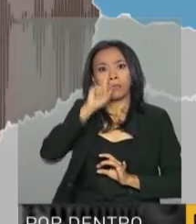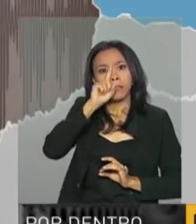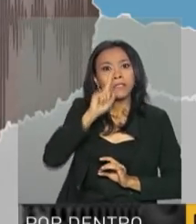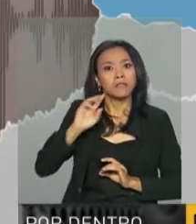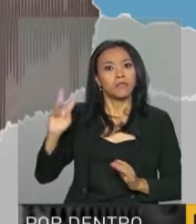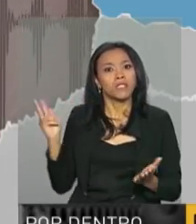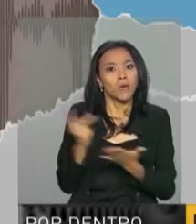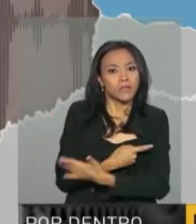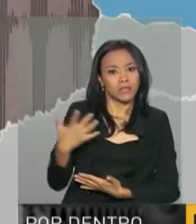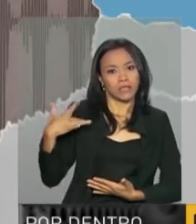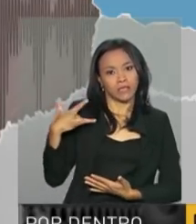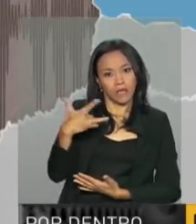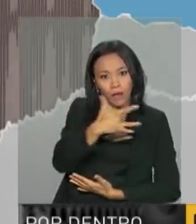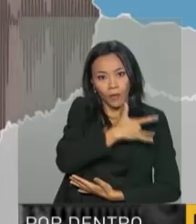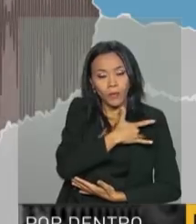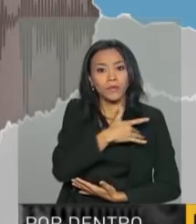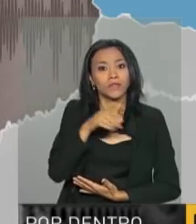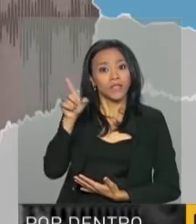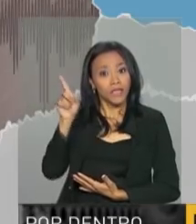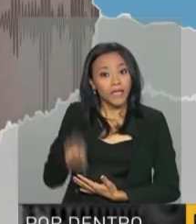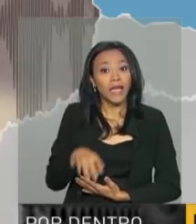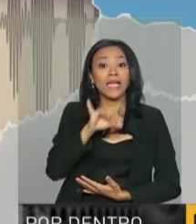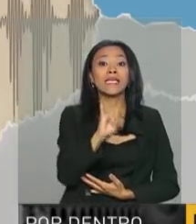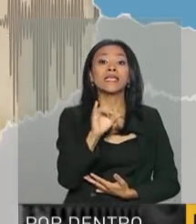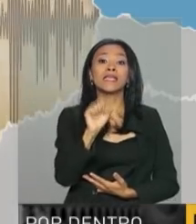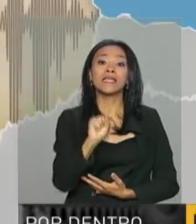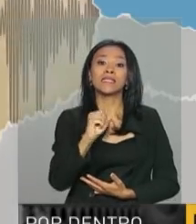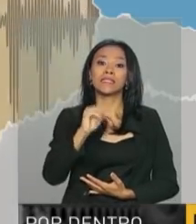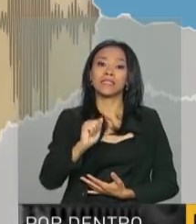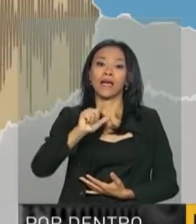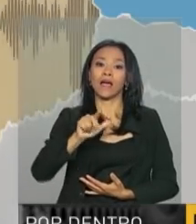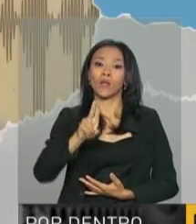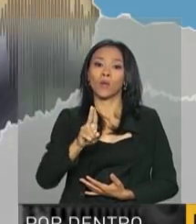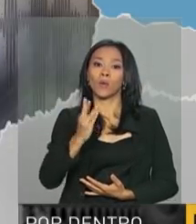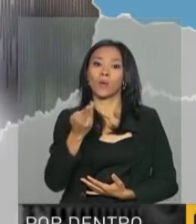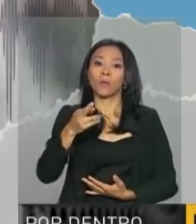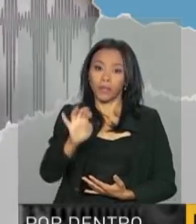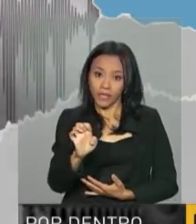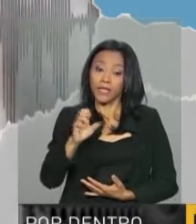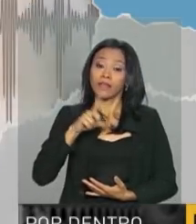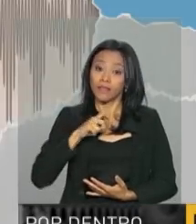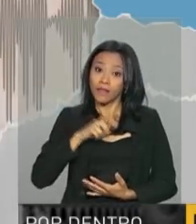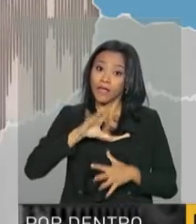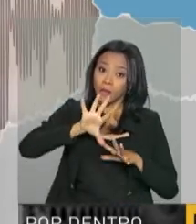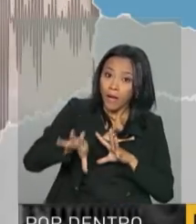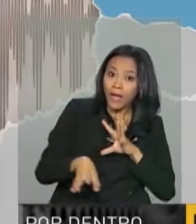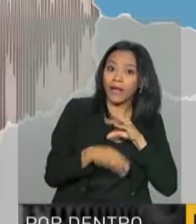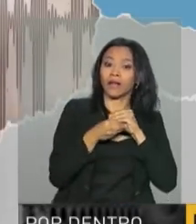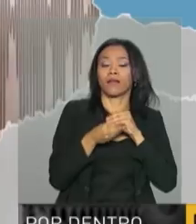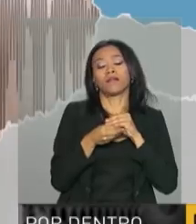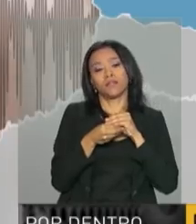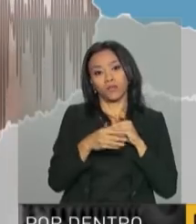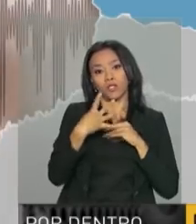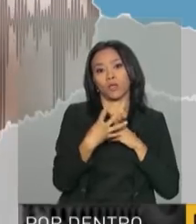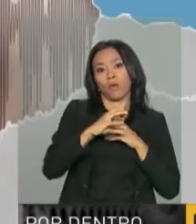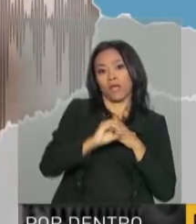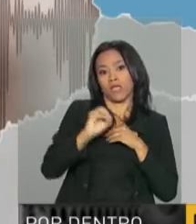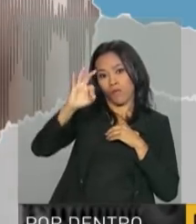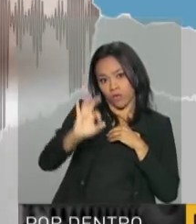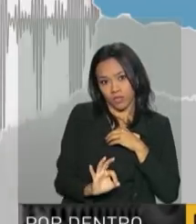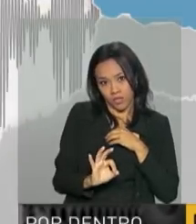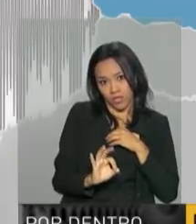que é conhecido como o trabalho insalubre, tem um acréscimo no tempo de contribuição de 40%